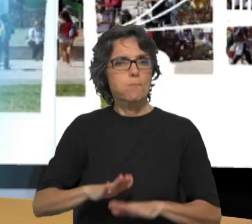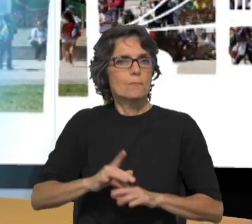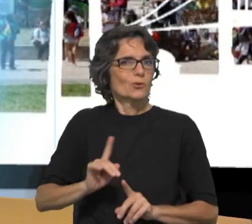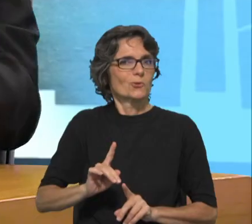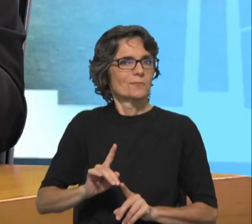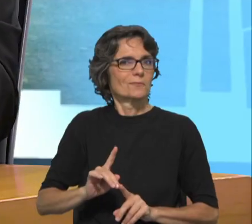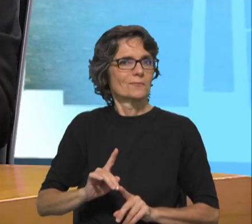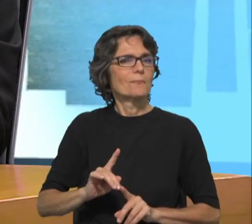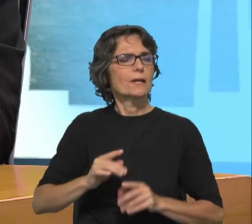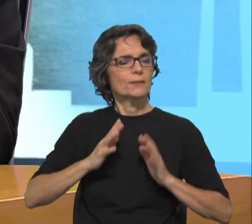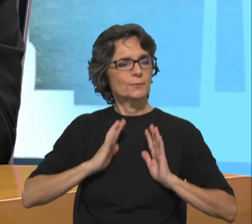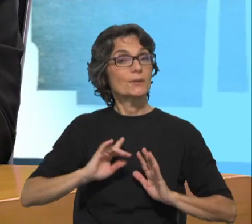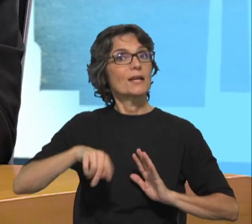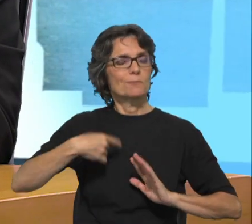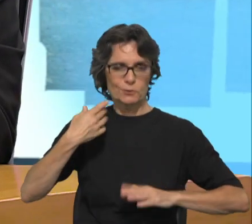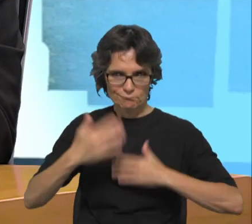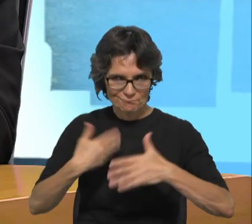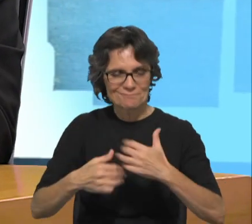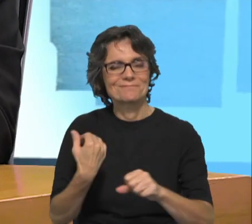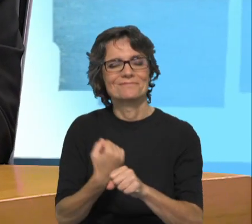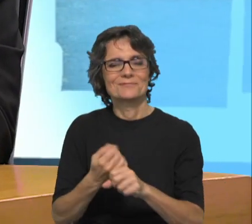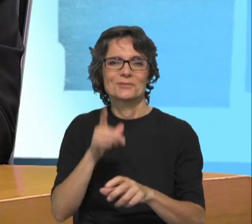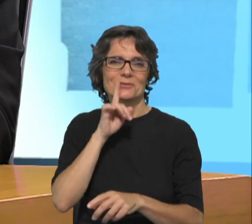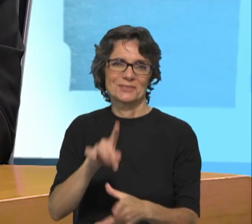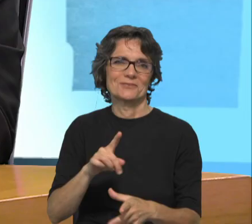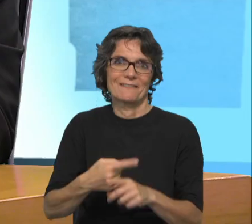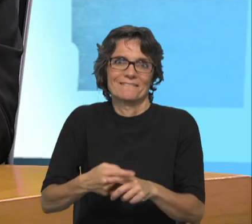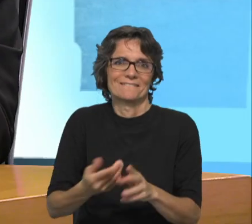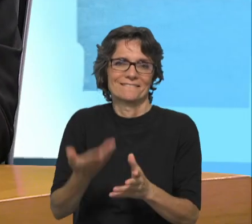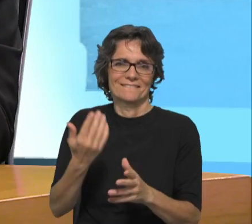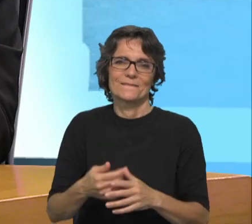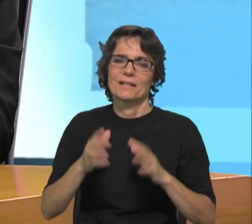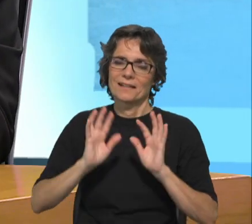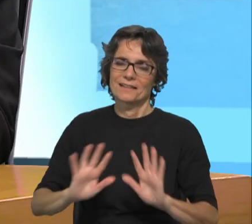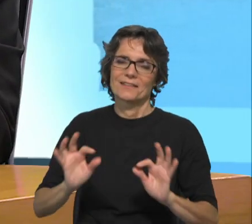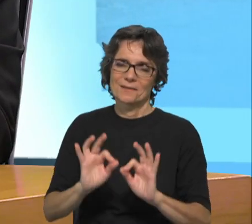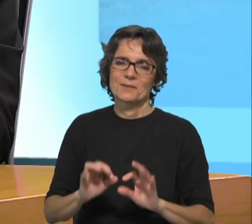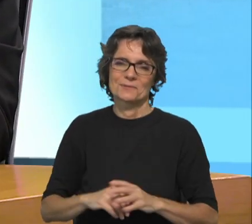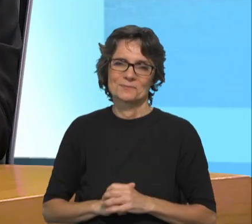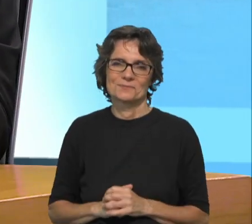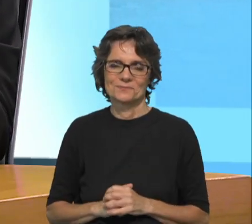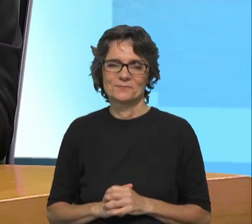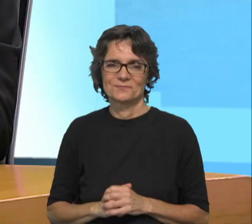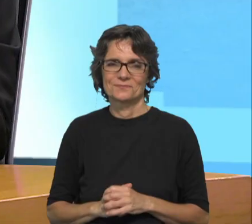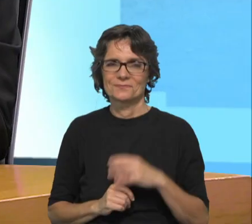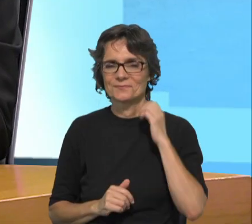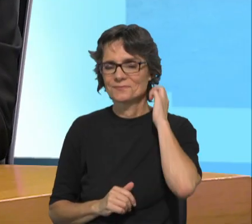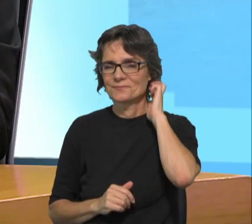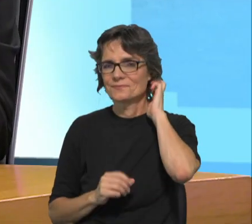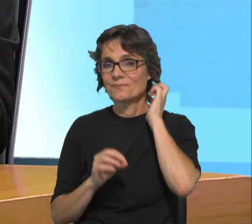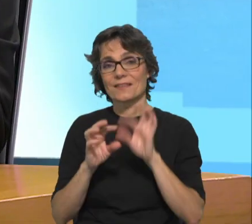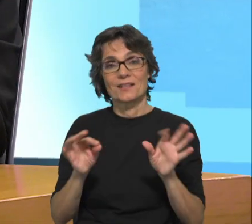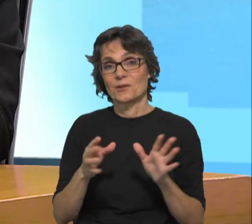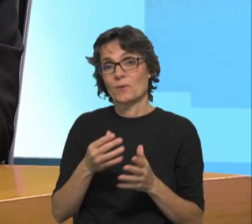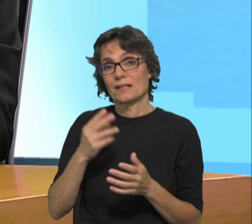o fôlego, para então agora sim também com mais tranquilidade e com aquilo que foi a experiência da